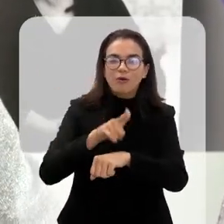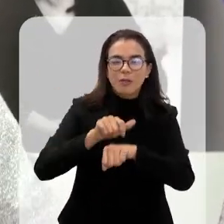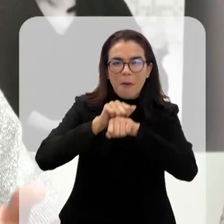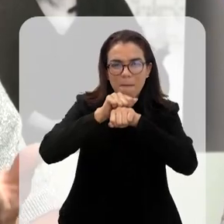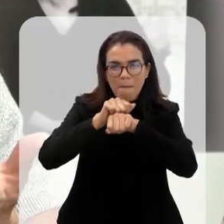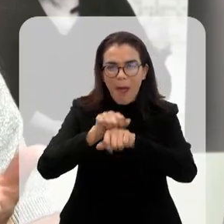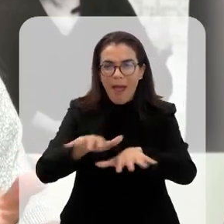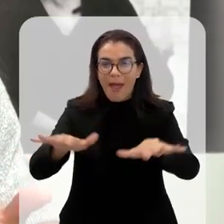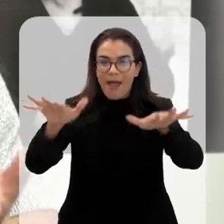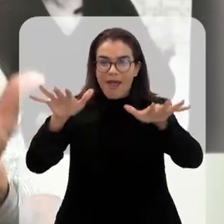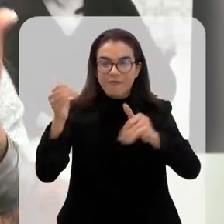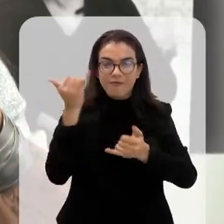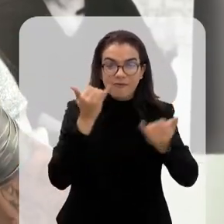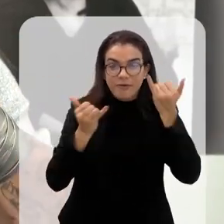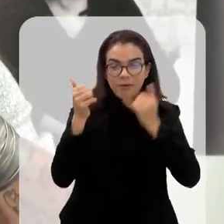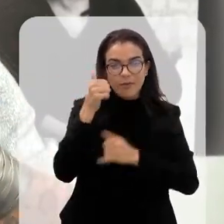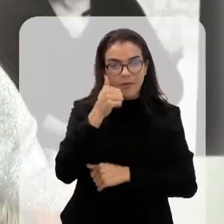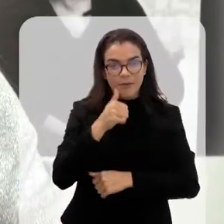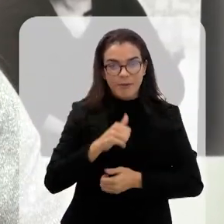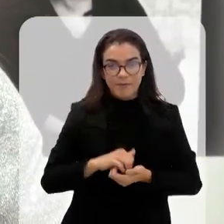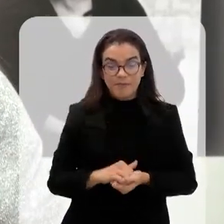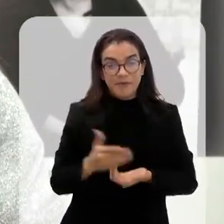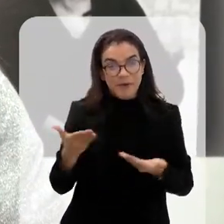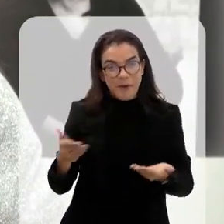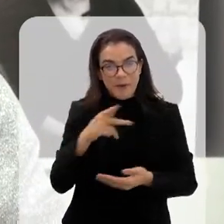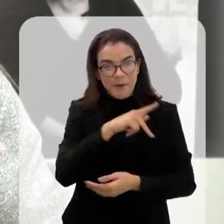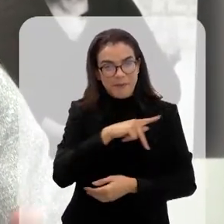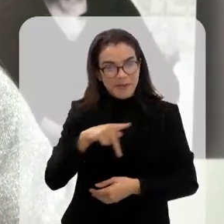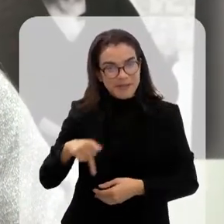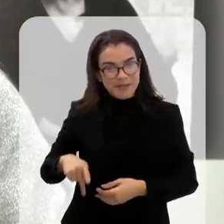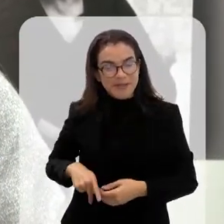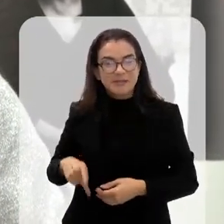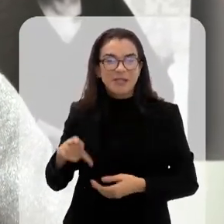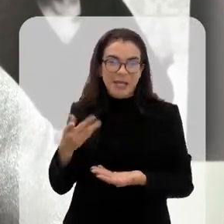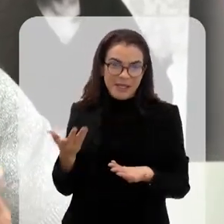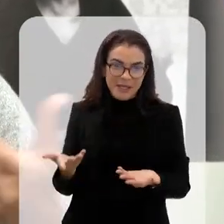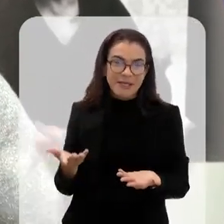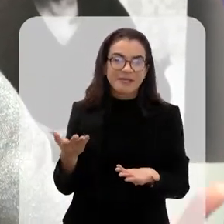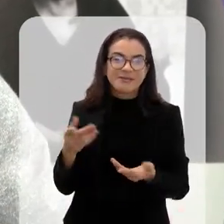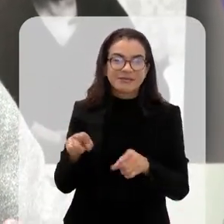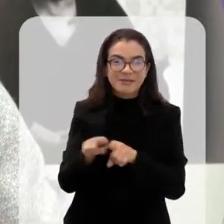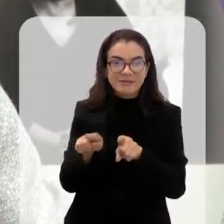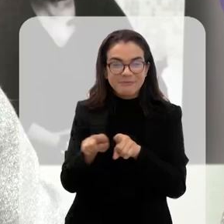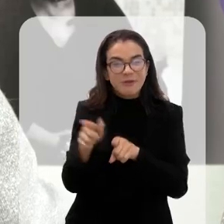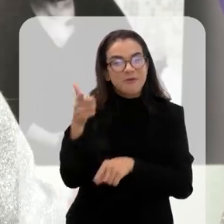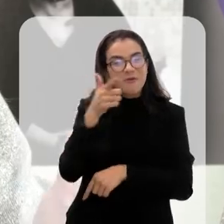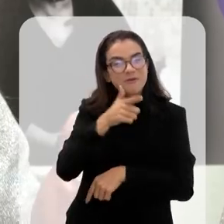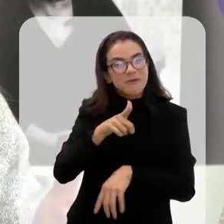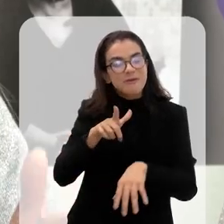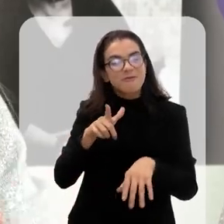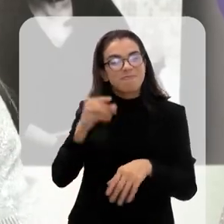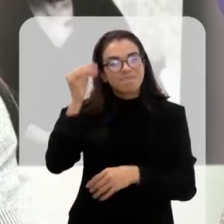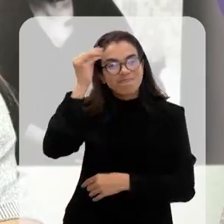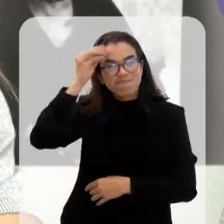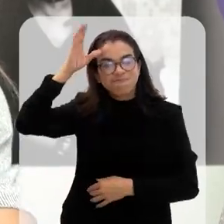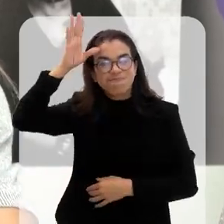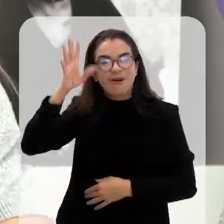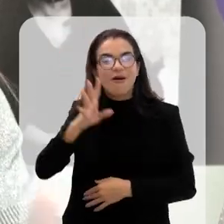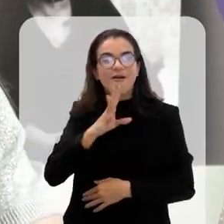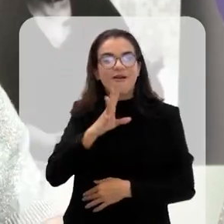mulheres. Então, essa presidente foi capacitada, a rede dela ali foi capacitada para ela